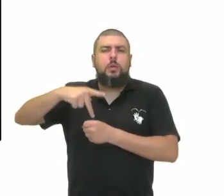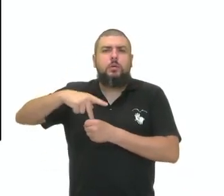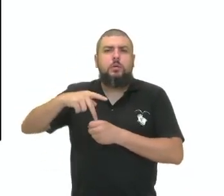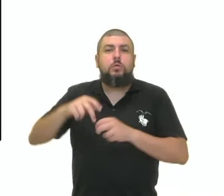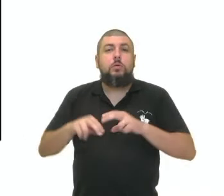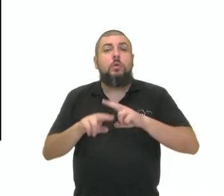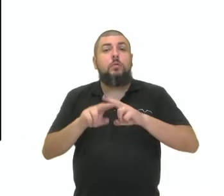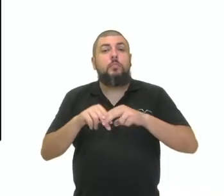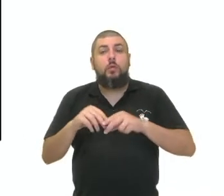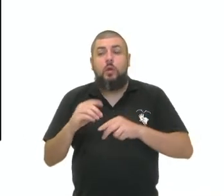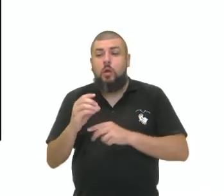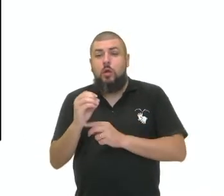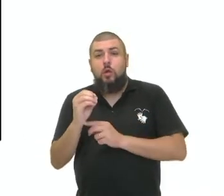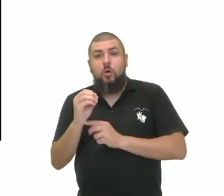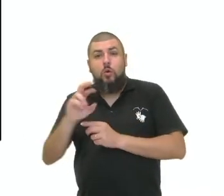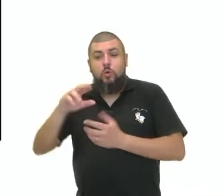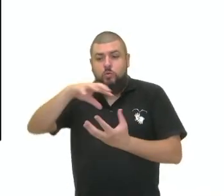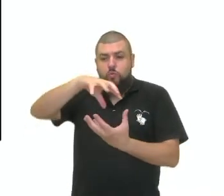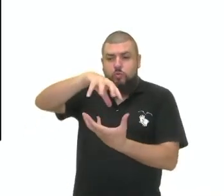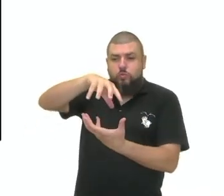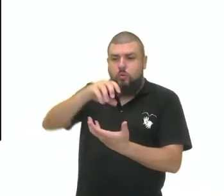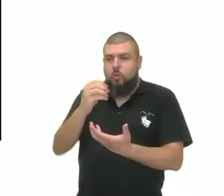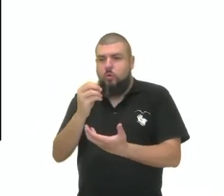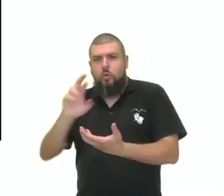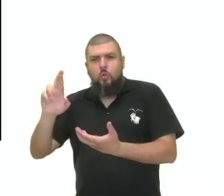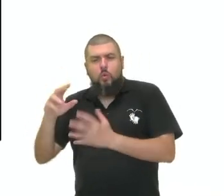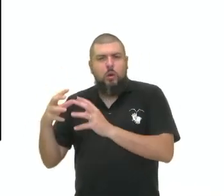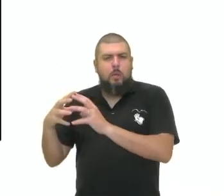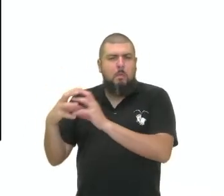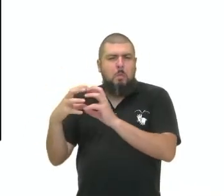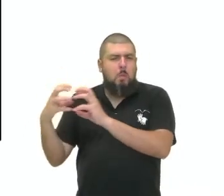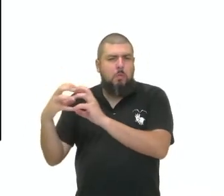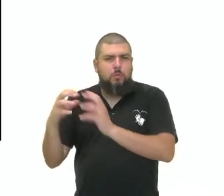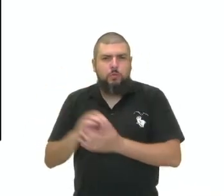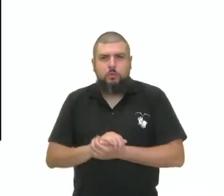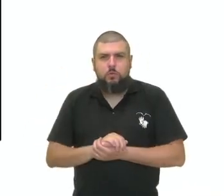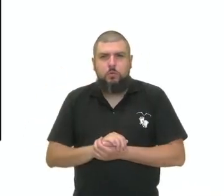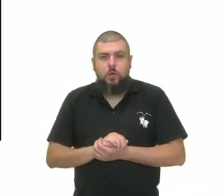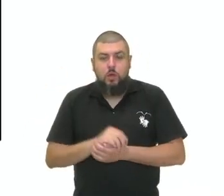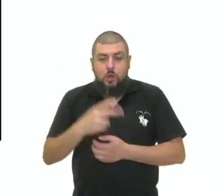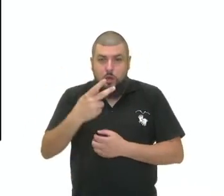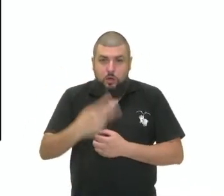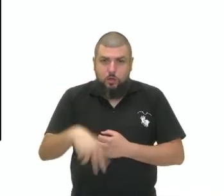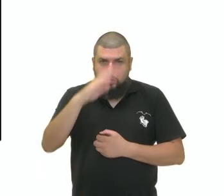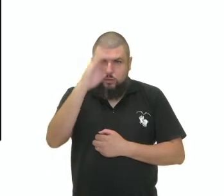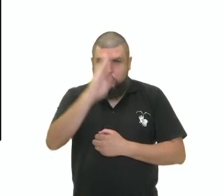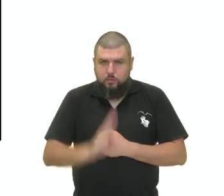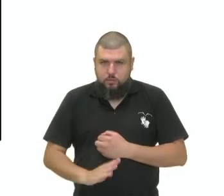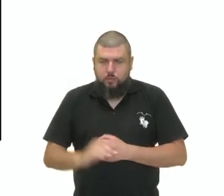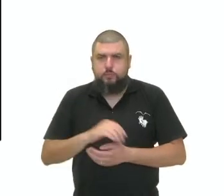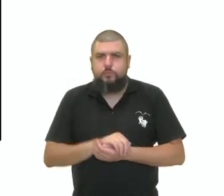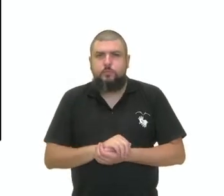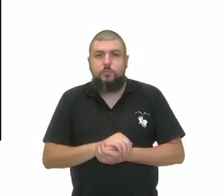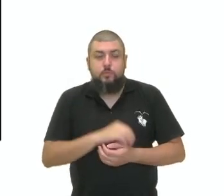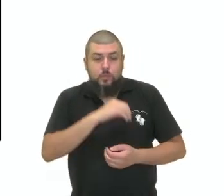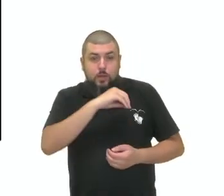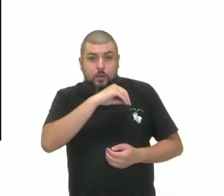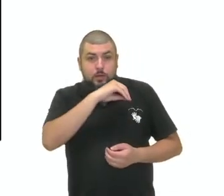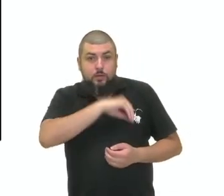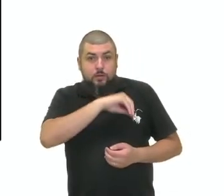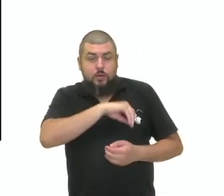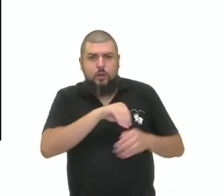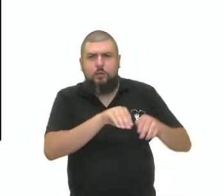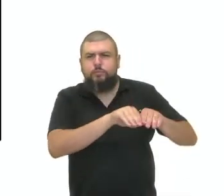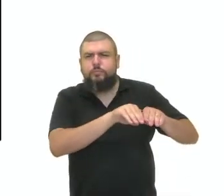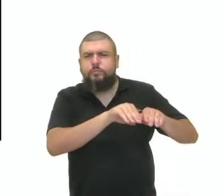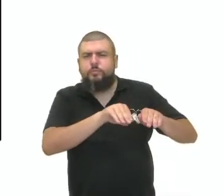no Oriente Médio nesse período. E entre os fatores internos aqui, devido aos baixos salários, a maioria da população já não